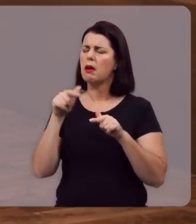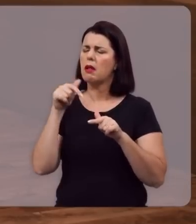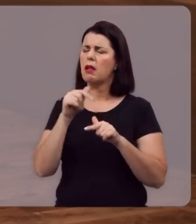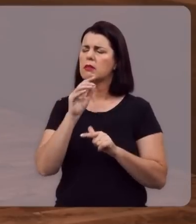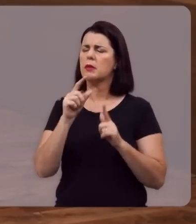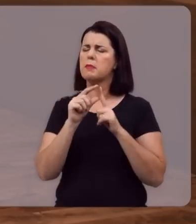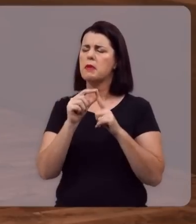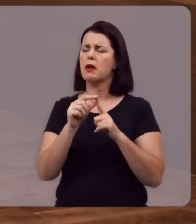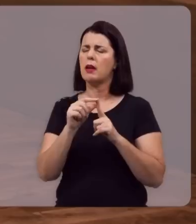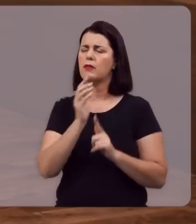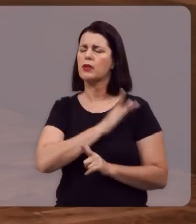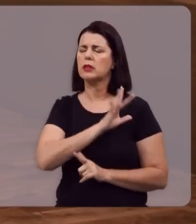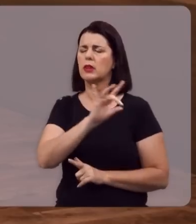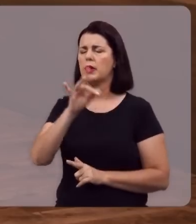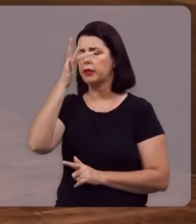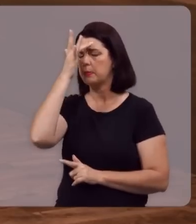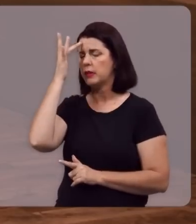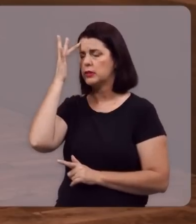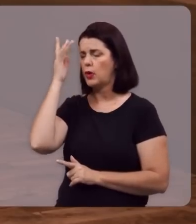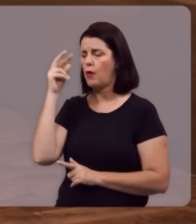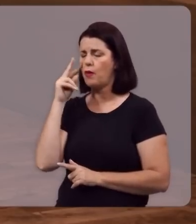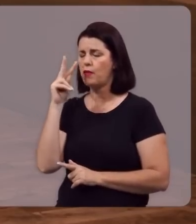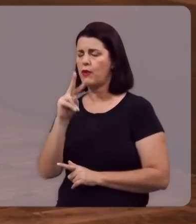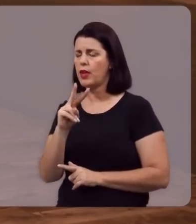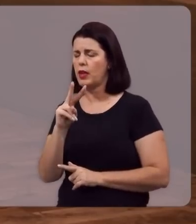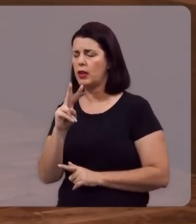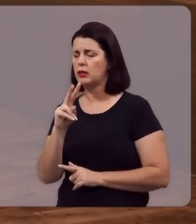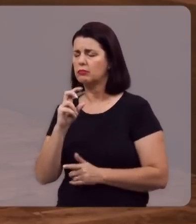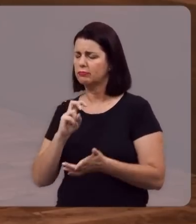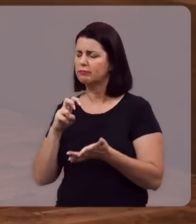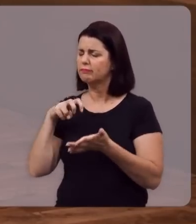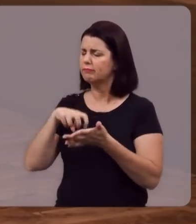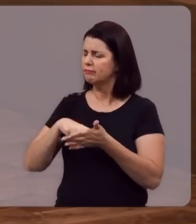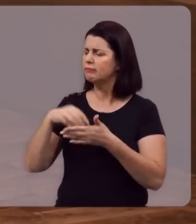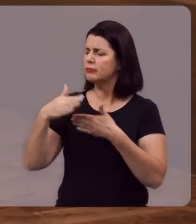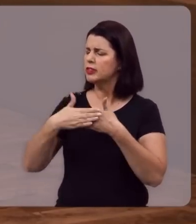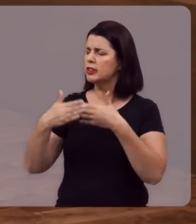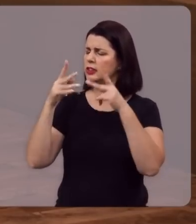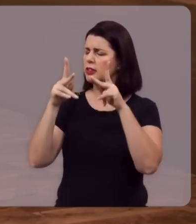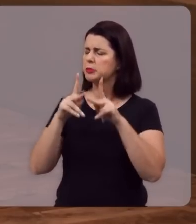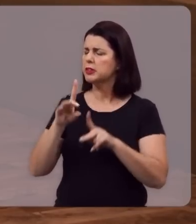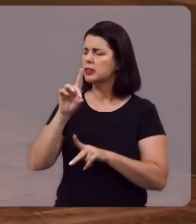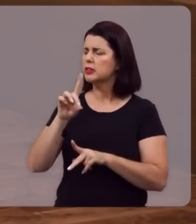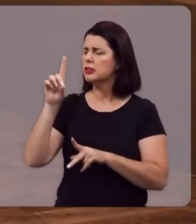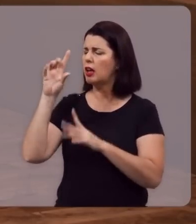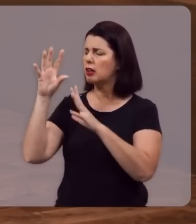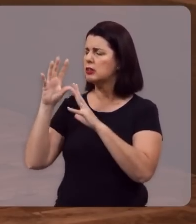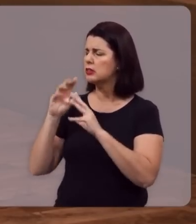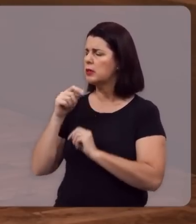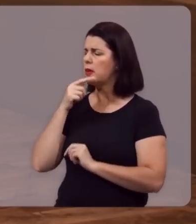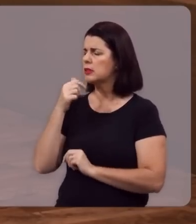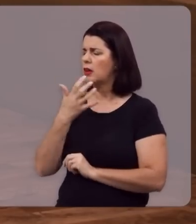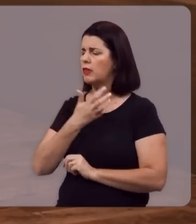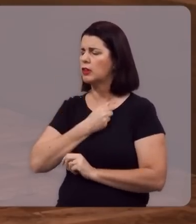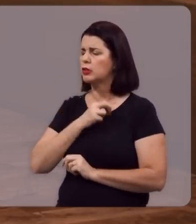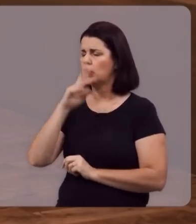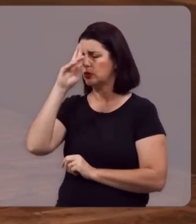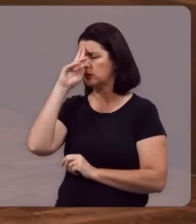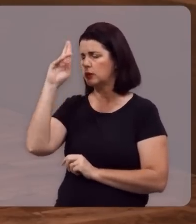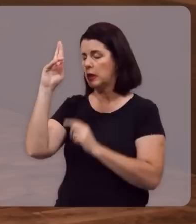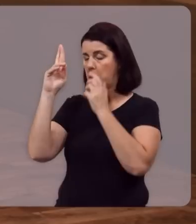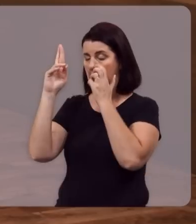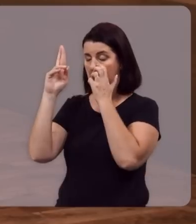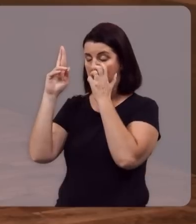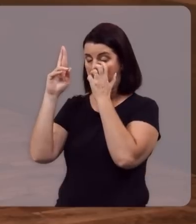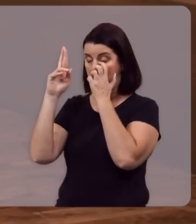de todos aqueles que estão nos assistindo, para que se rendam a Cristo, recebendo-o como Salvador e Senhor,